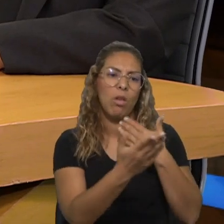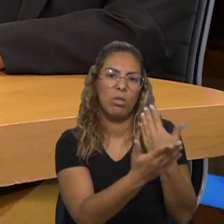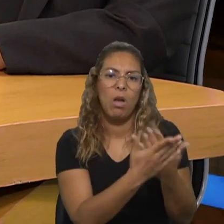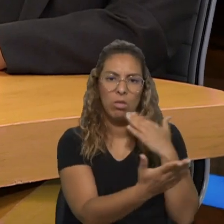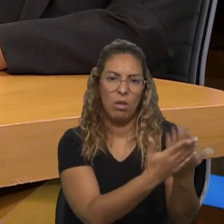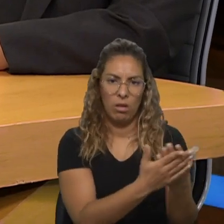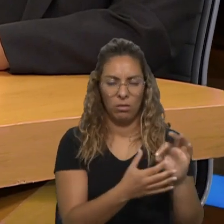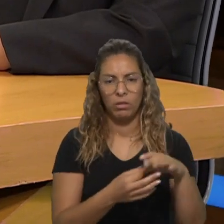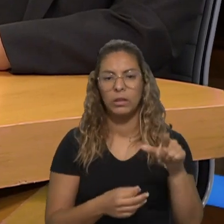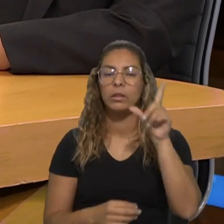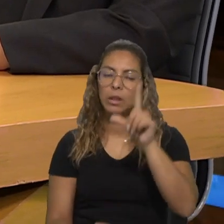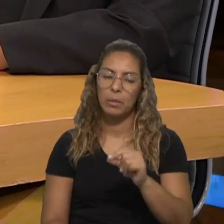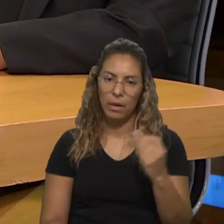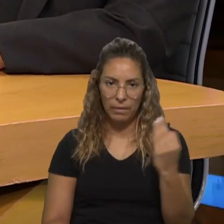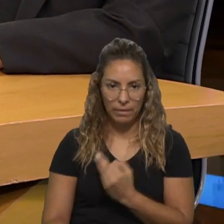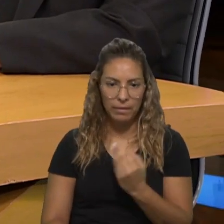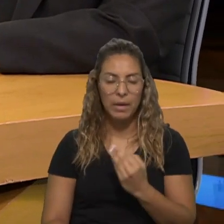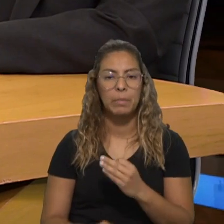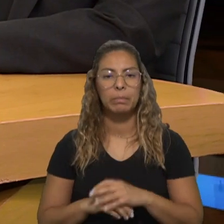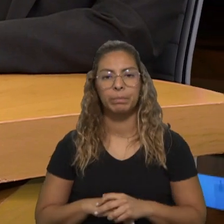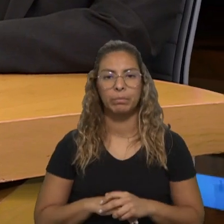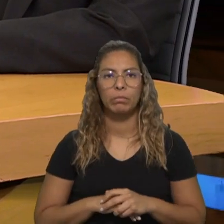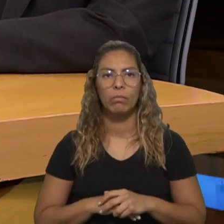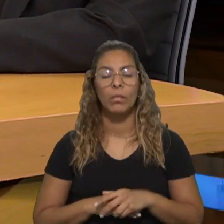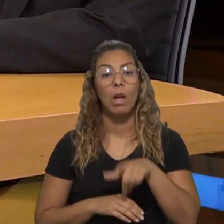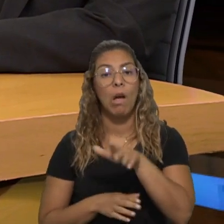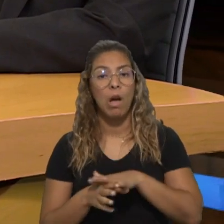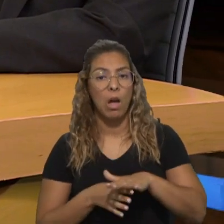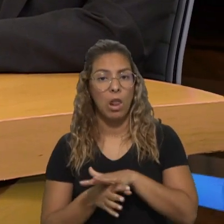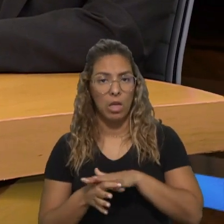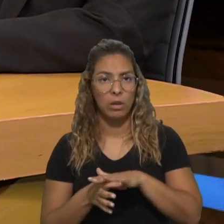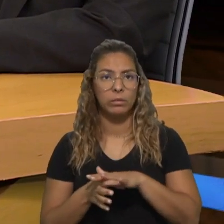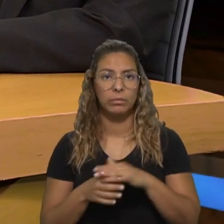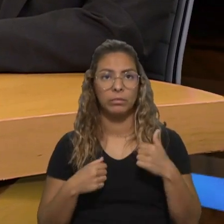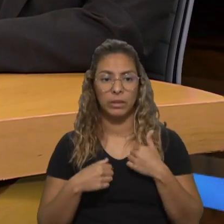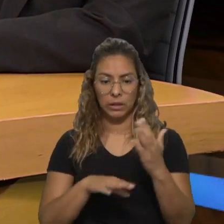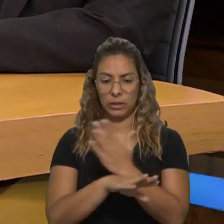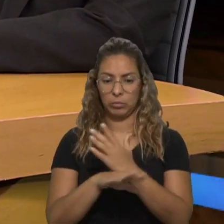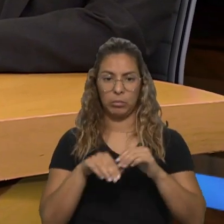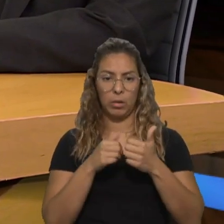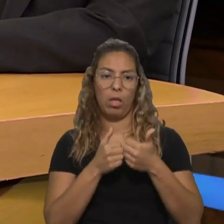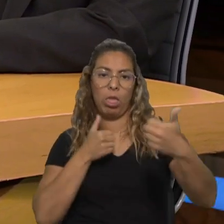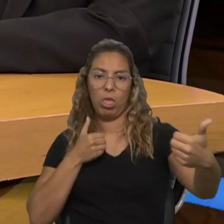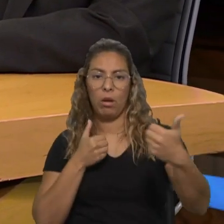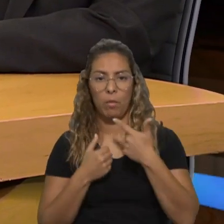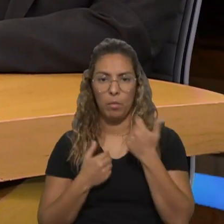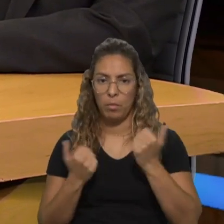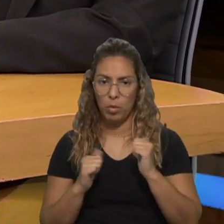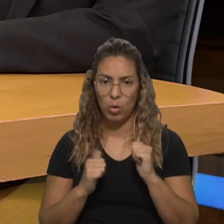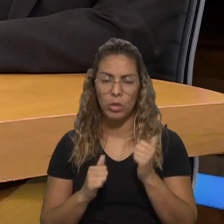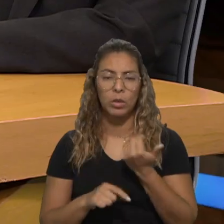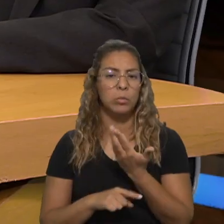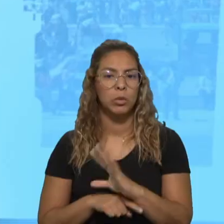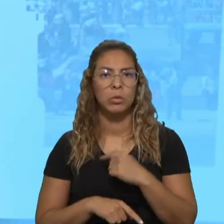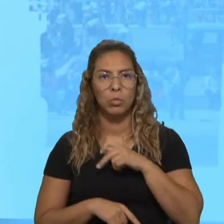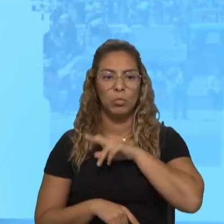esse de facto também é uma área em que nós não podemos estar separados dela. Quando nós começamos a chegar a certos pontos e